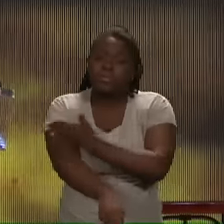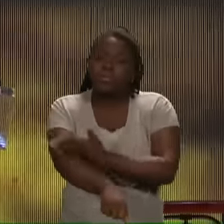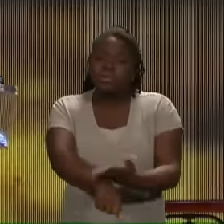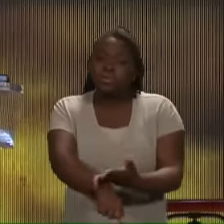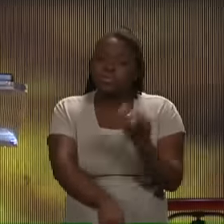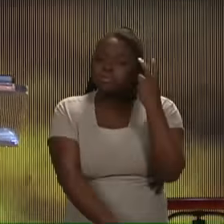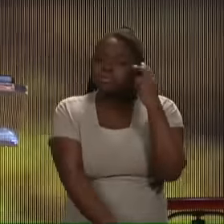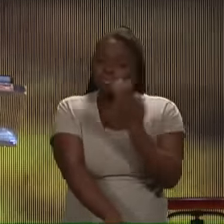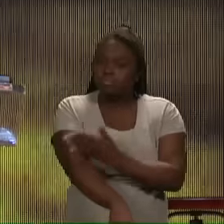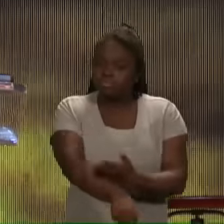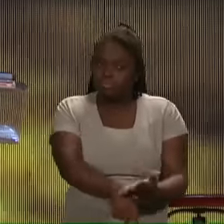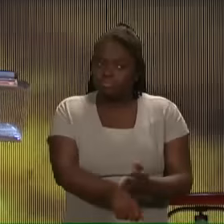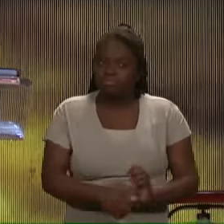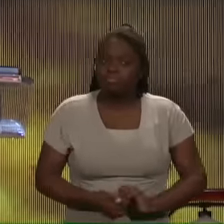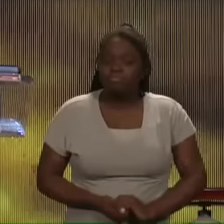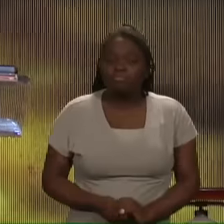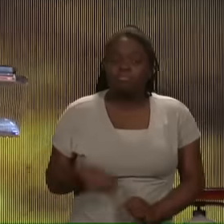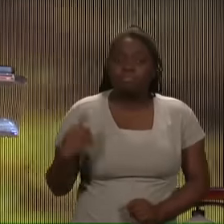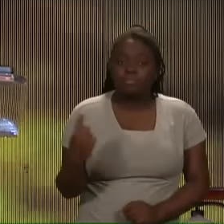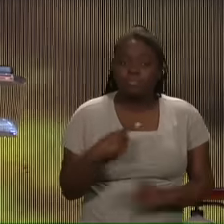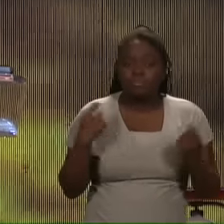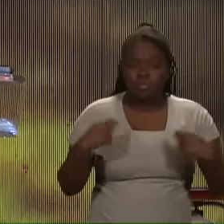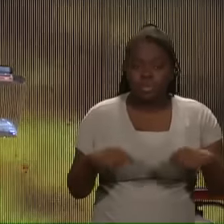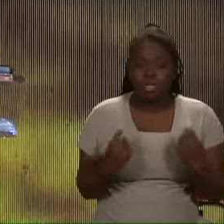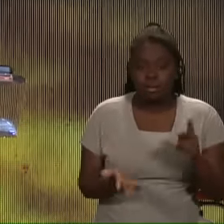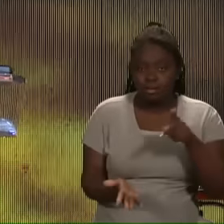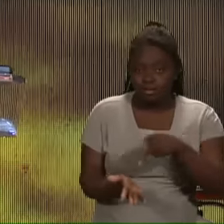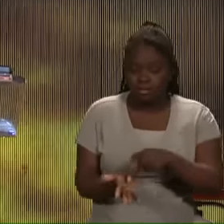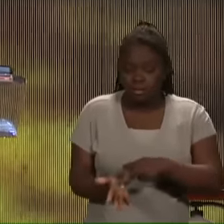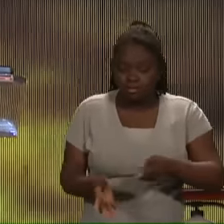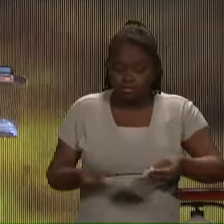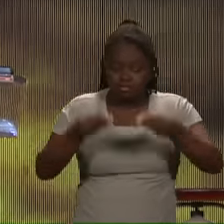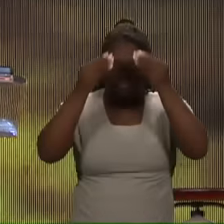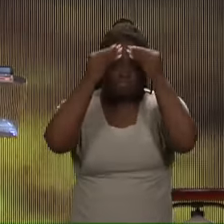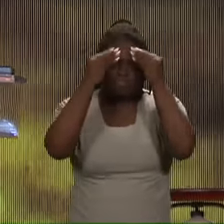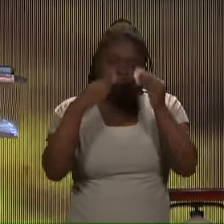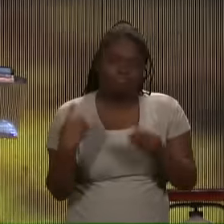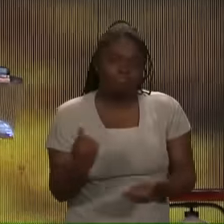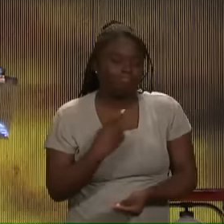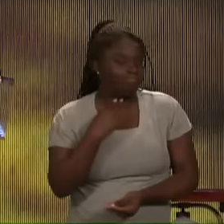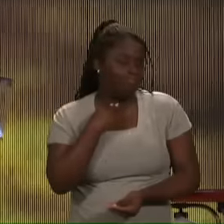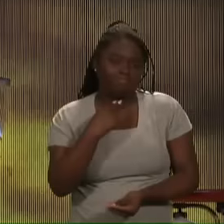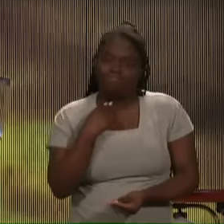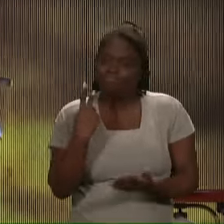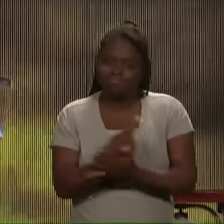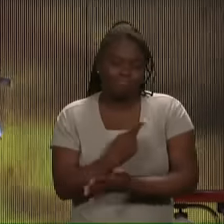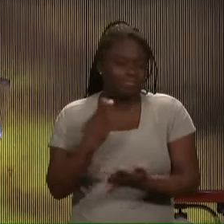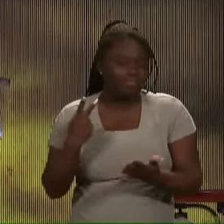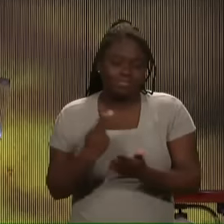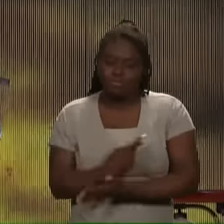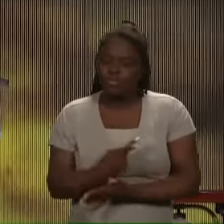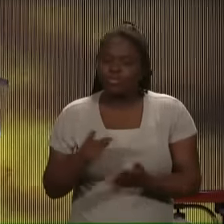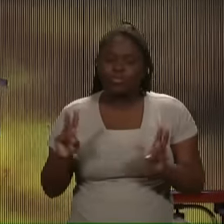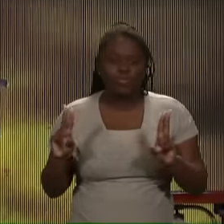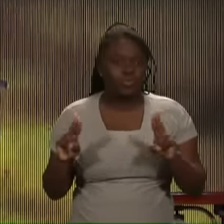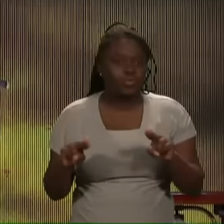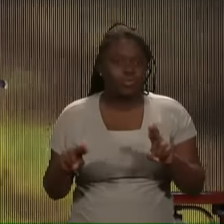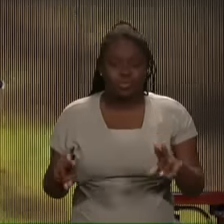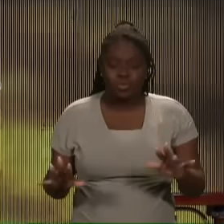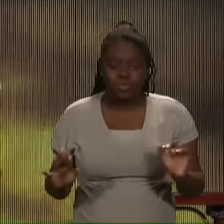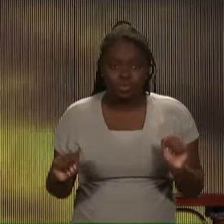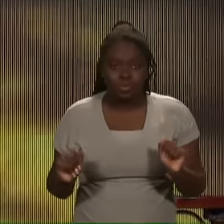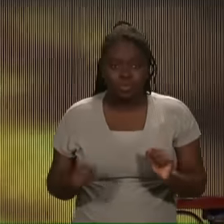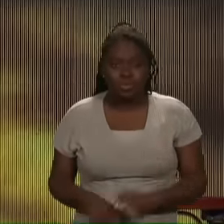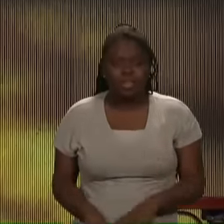Mas nós temos que guardar essa verdade. E nós não podemos errar de forma alguma. E